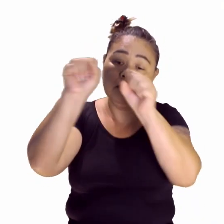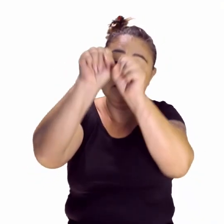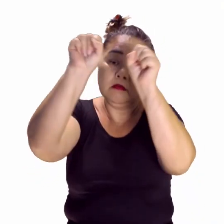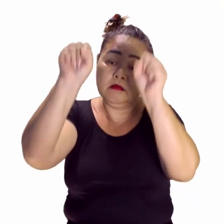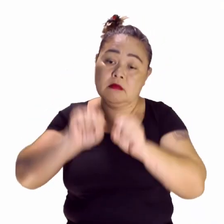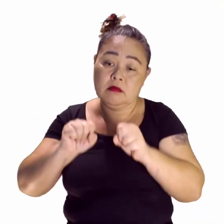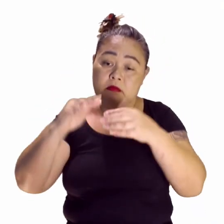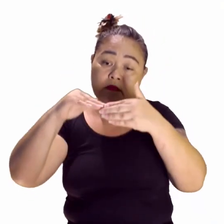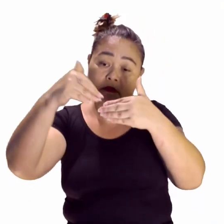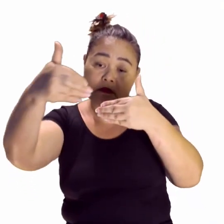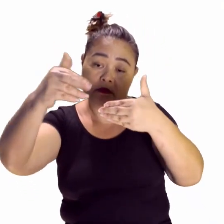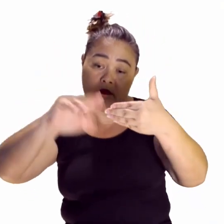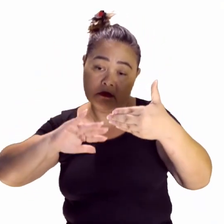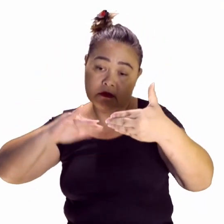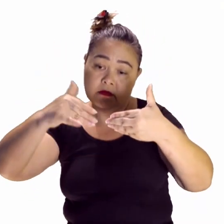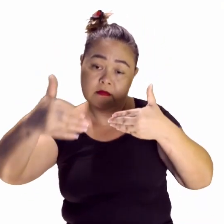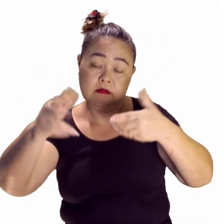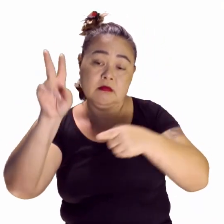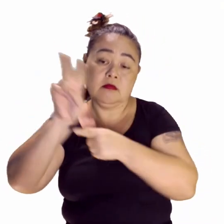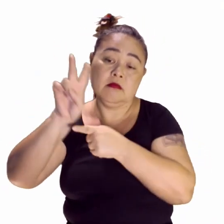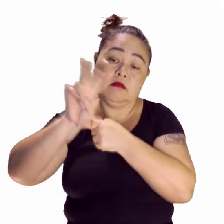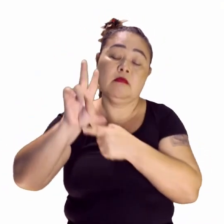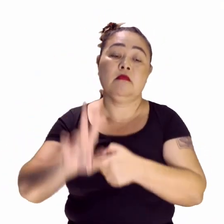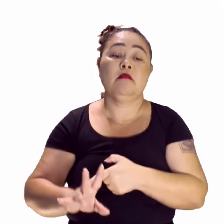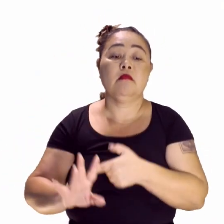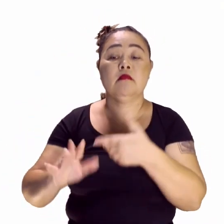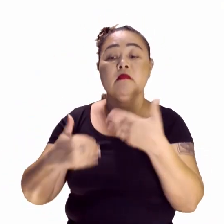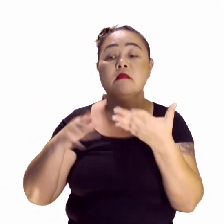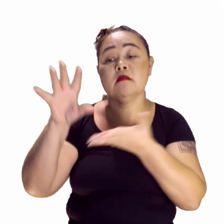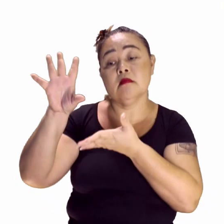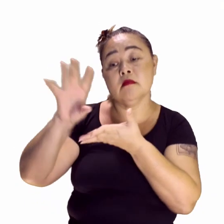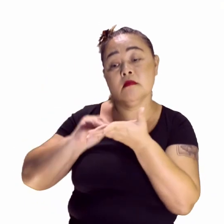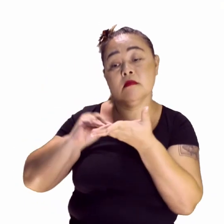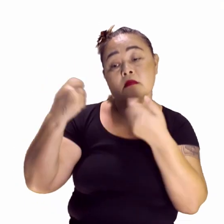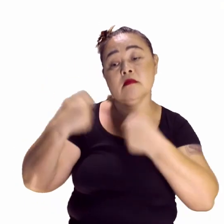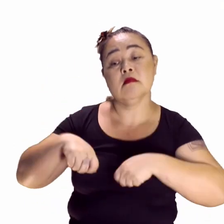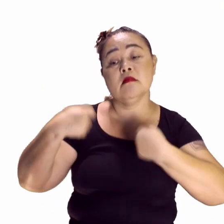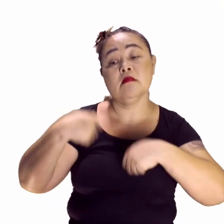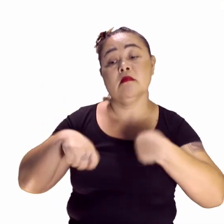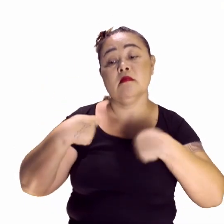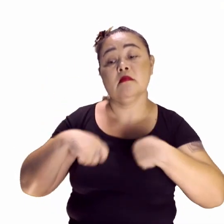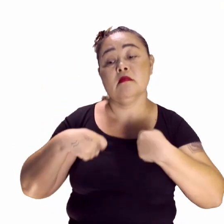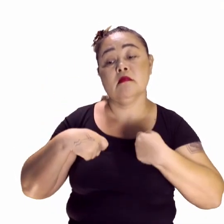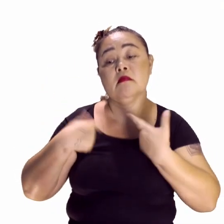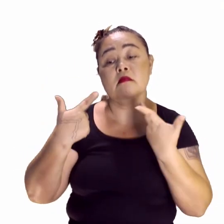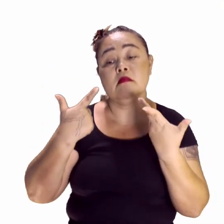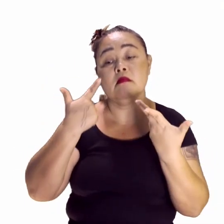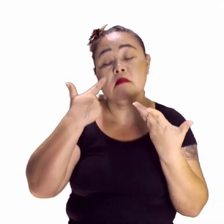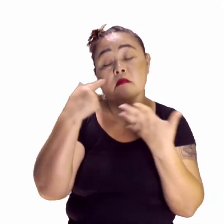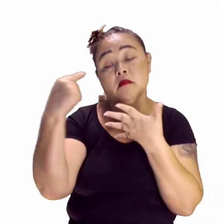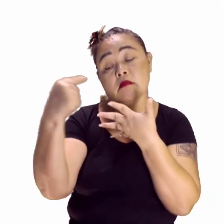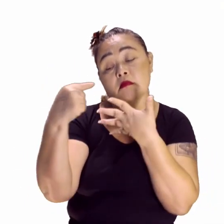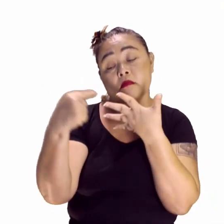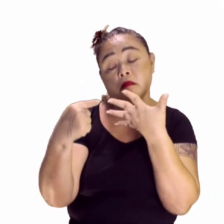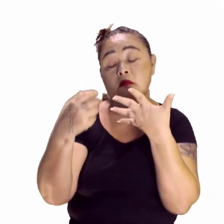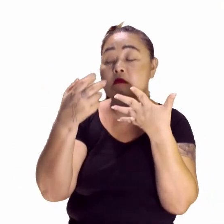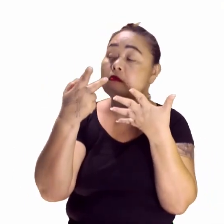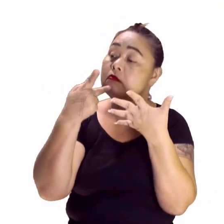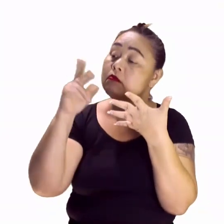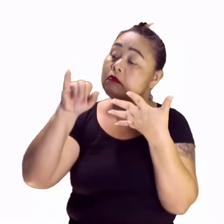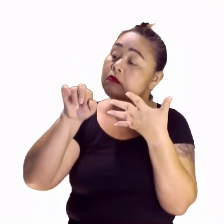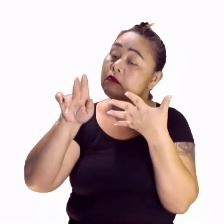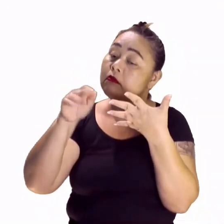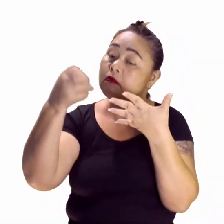sistema semi-intensivo. Exatamente, que é um modelo que já precisa de todas essas observações que o professor Jorge